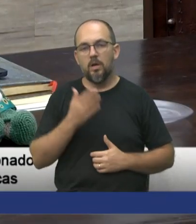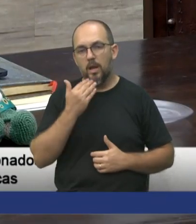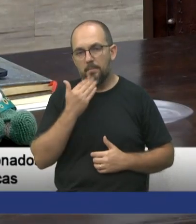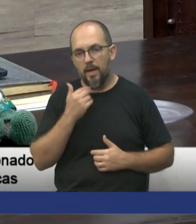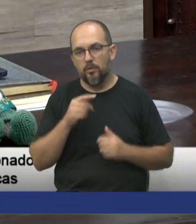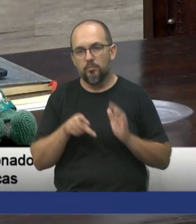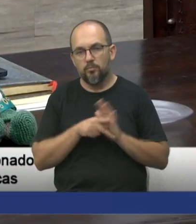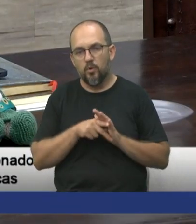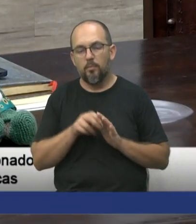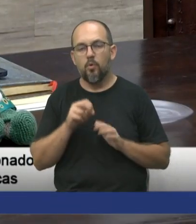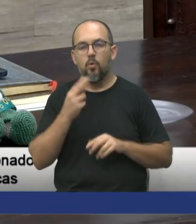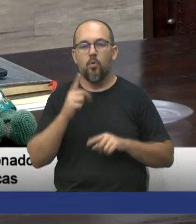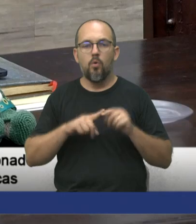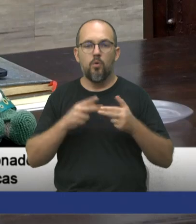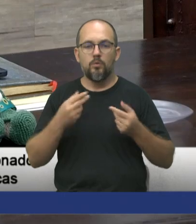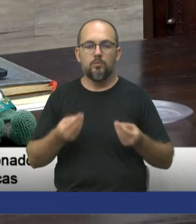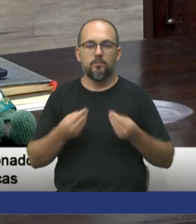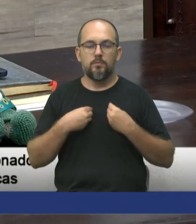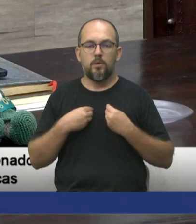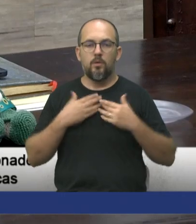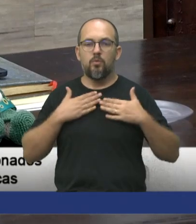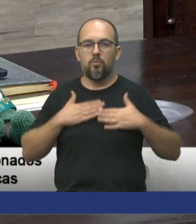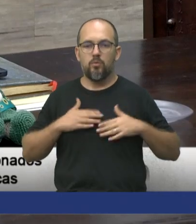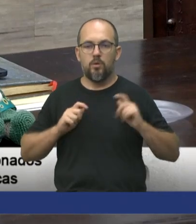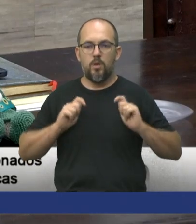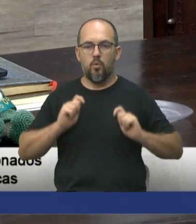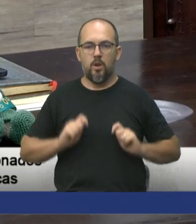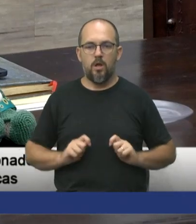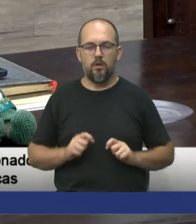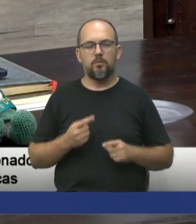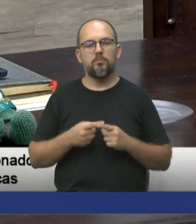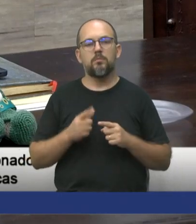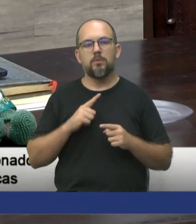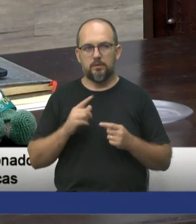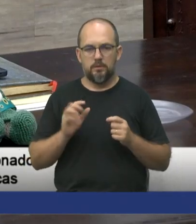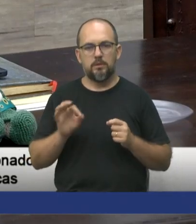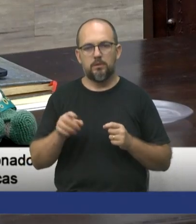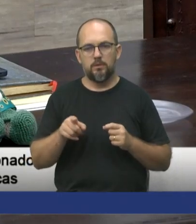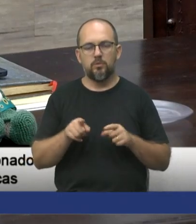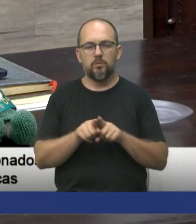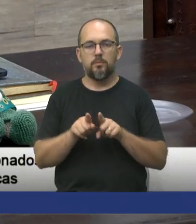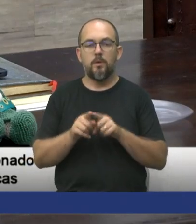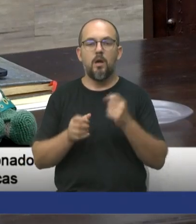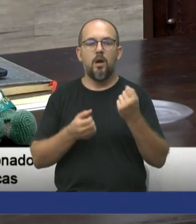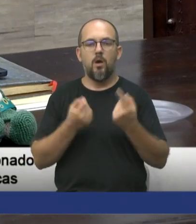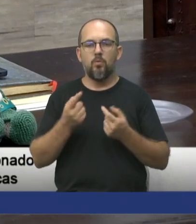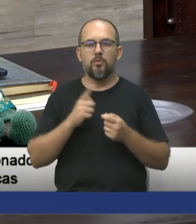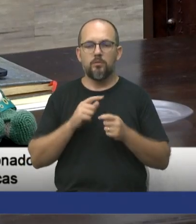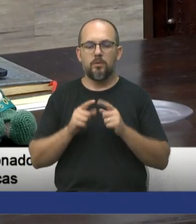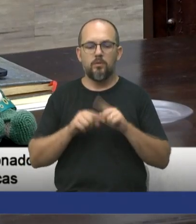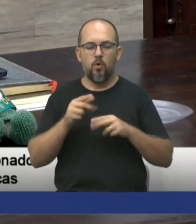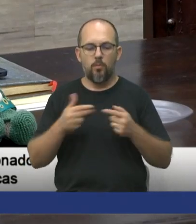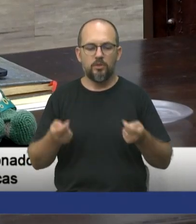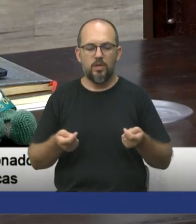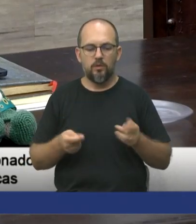objetos para se regular. Porque tem isso também, né? Alguns têm alguns objetos de